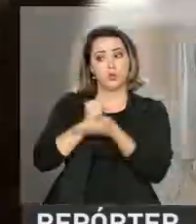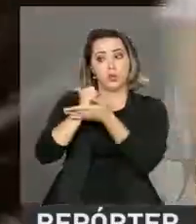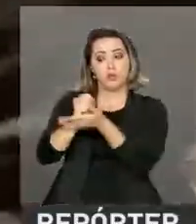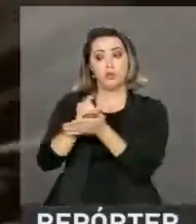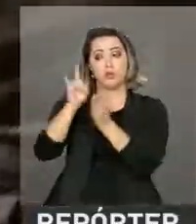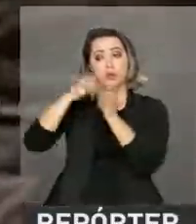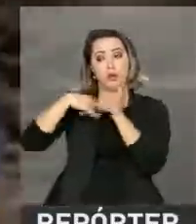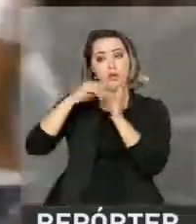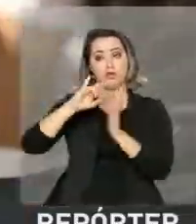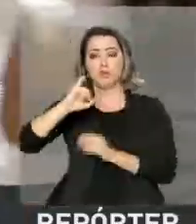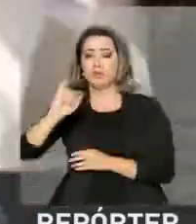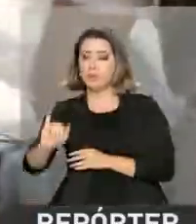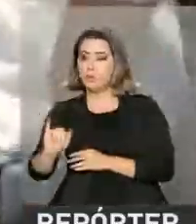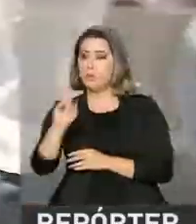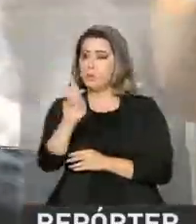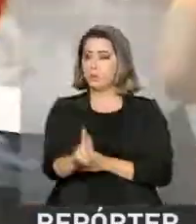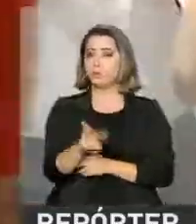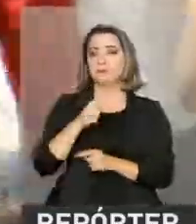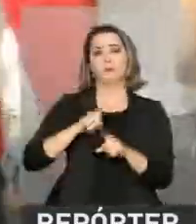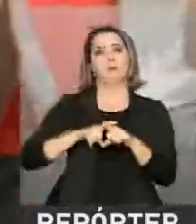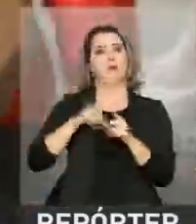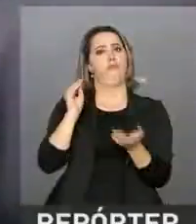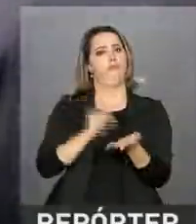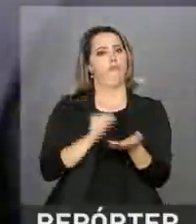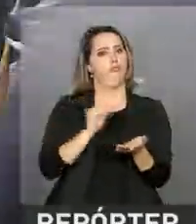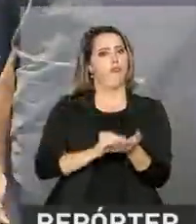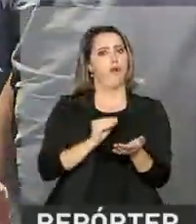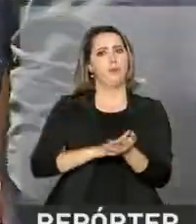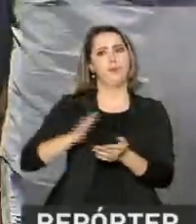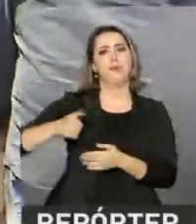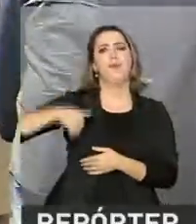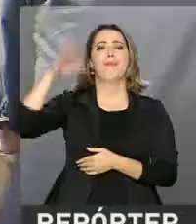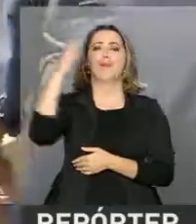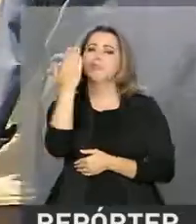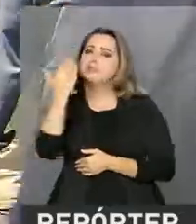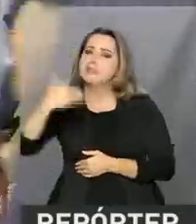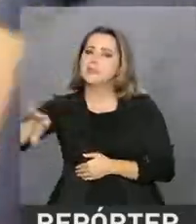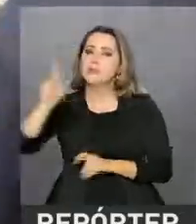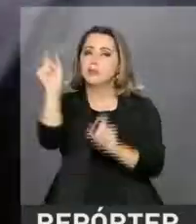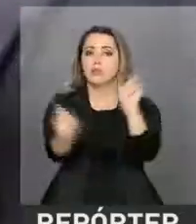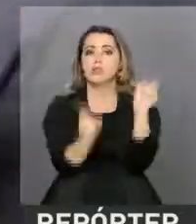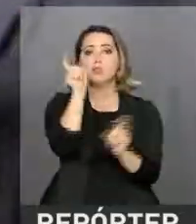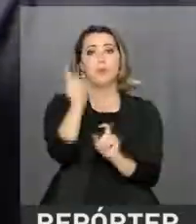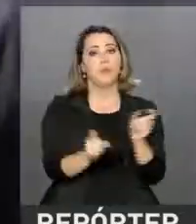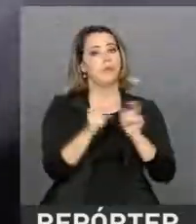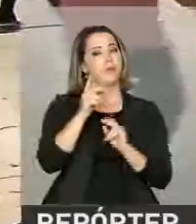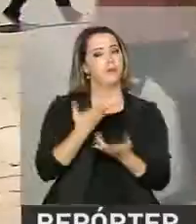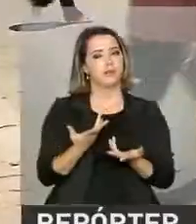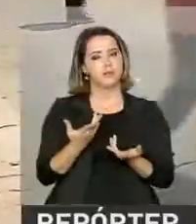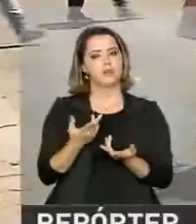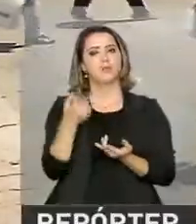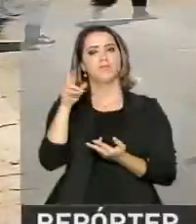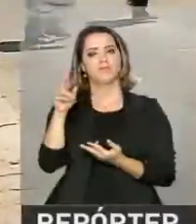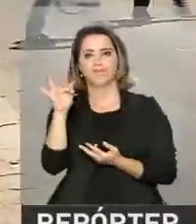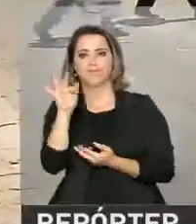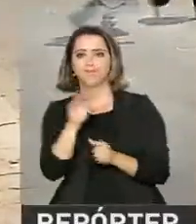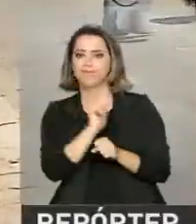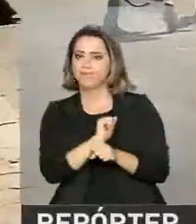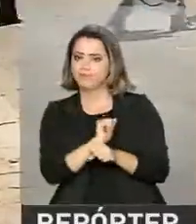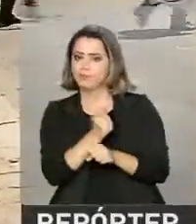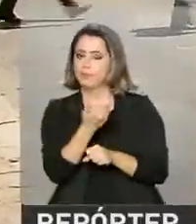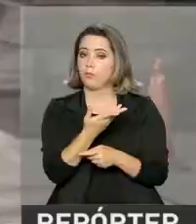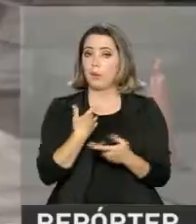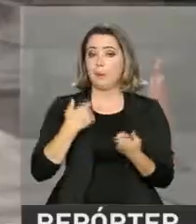Renda. Parece muito, mas não é nem a metade dos 28 milhões e 300 mil aguardados pela Receita Federal. Por isso, é hora